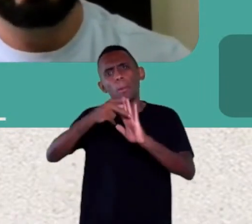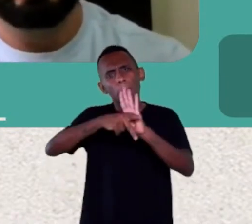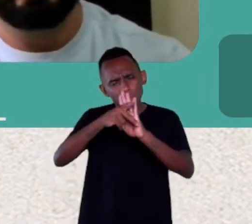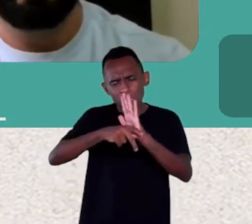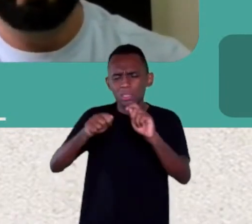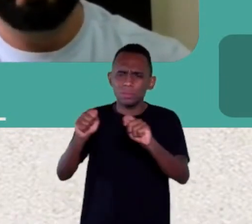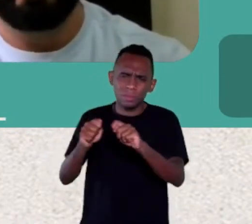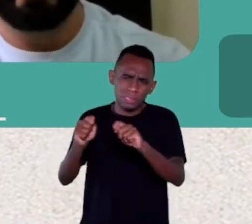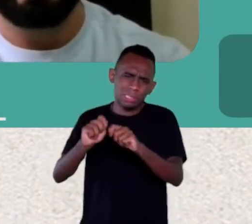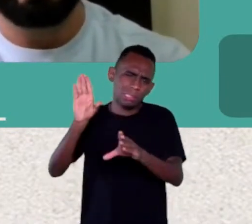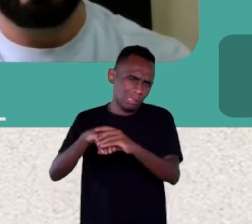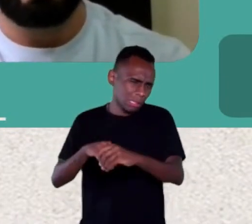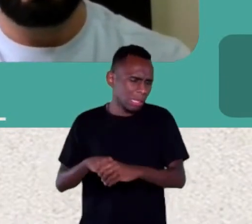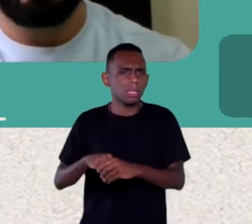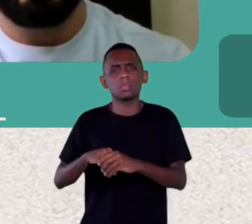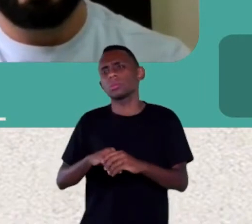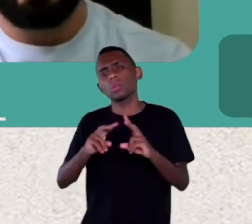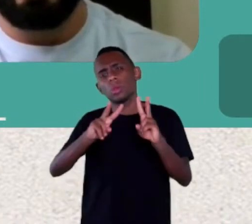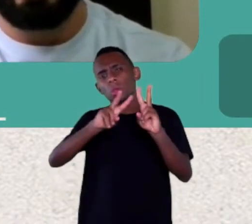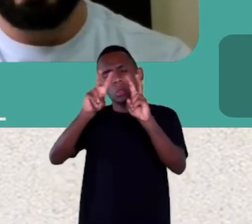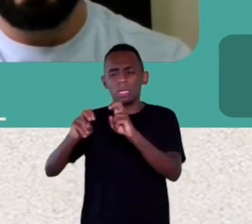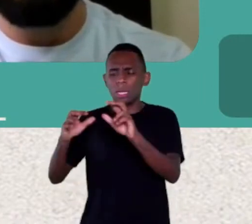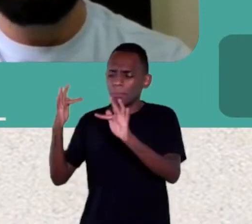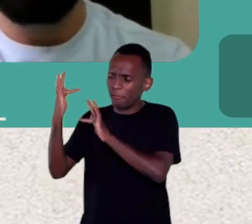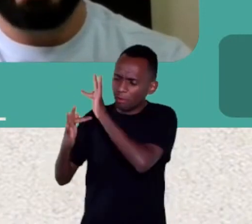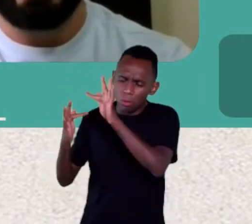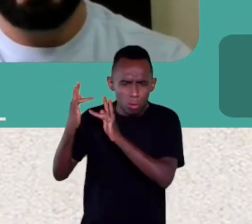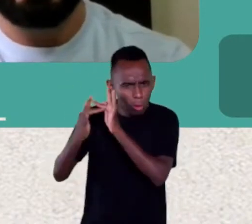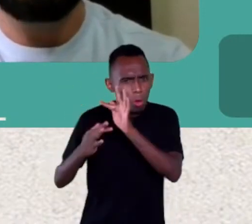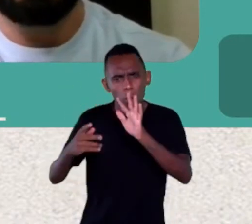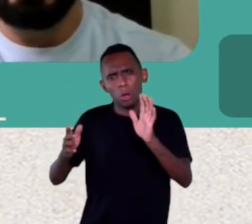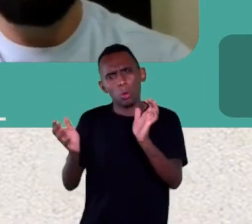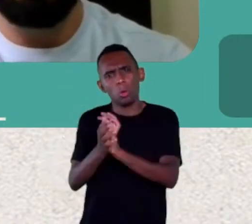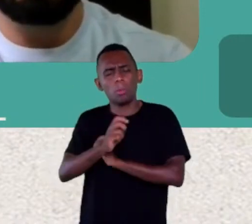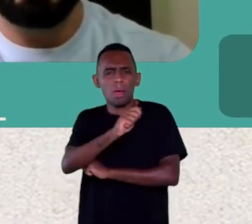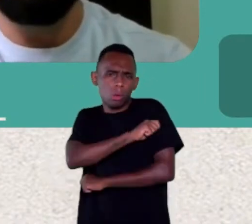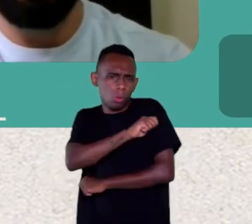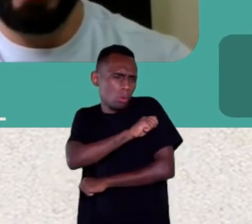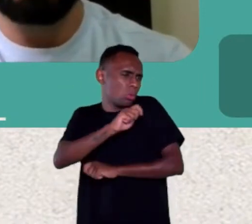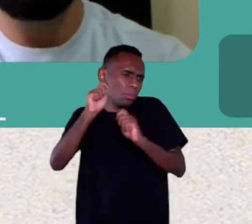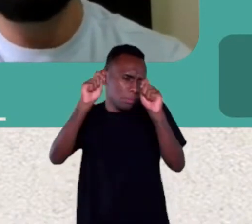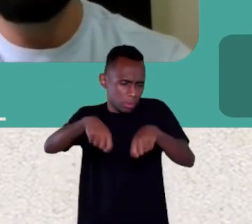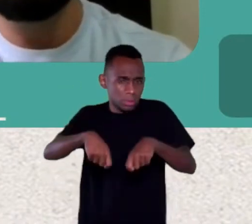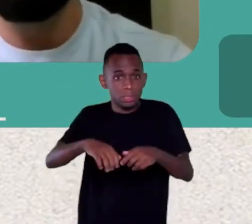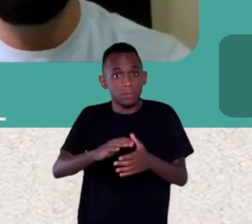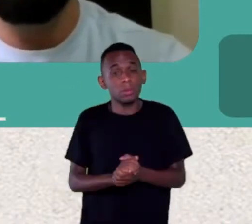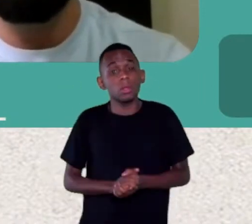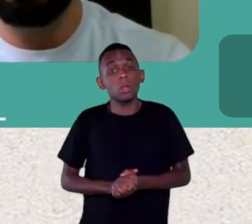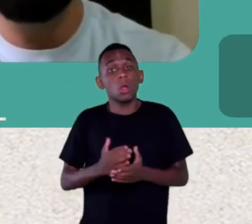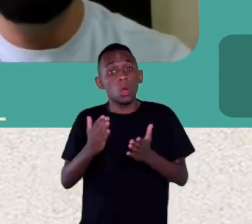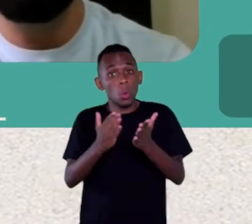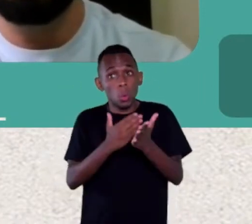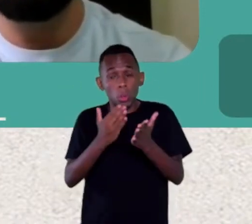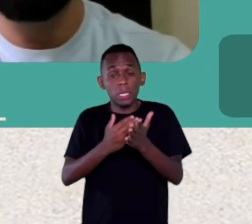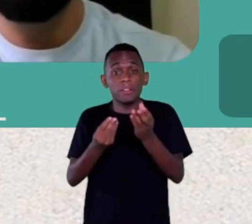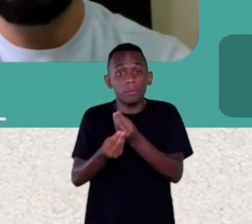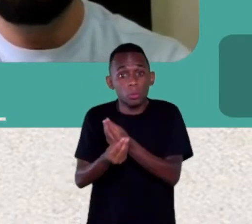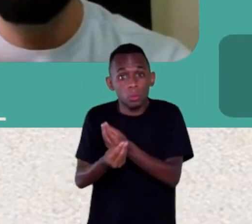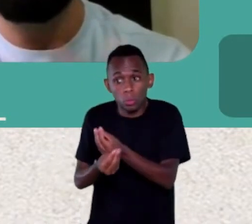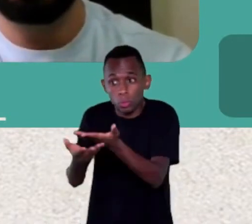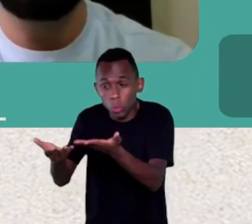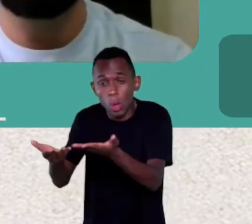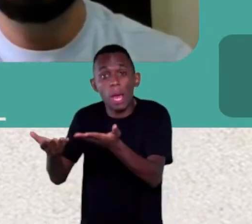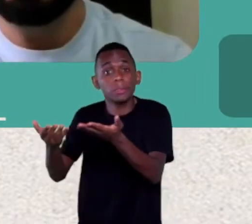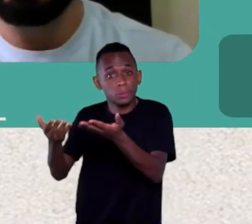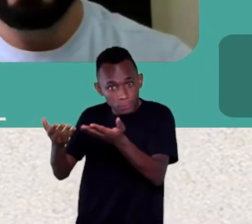do folclore com os alunos, né? Ele foi até doado, quando foi feita